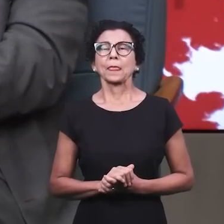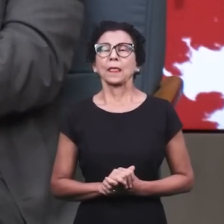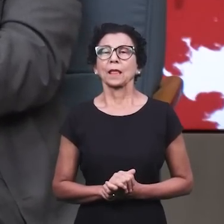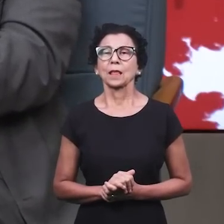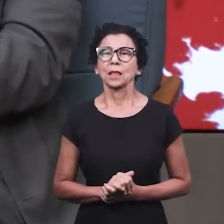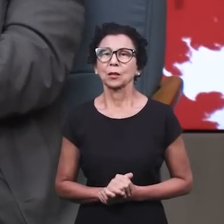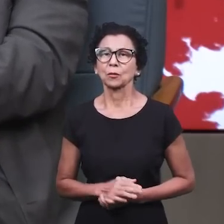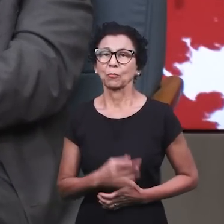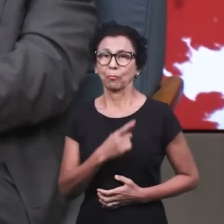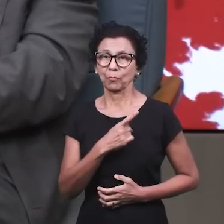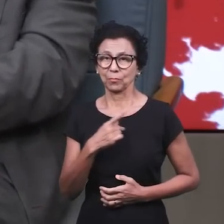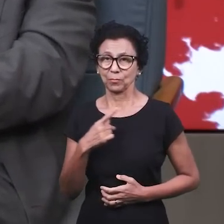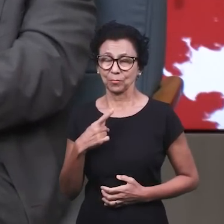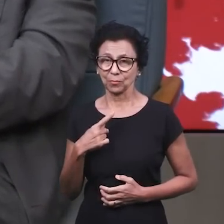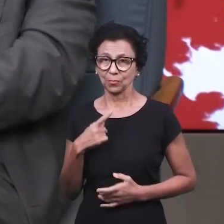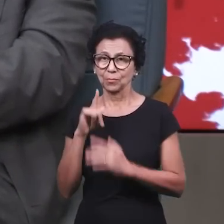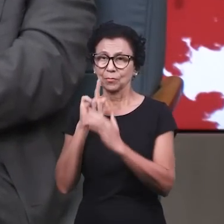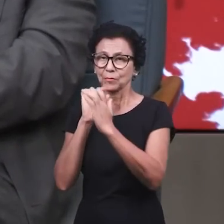no Espírito,